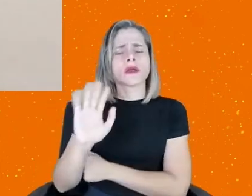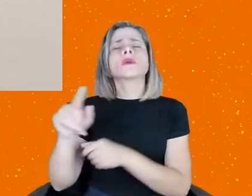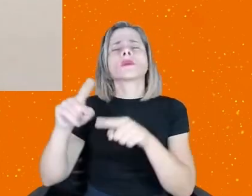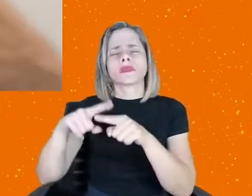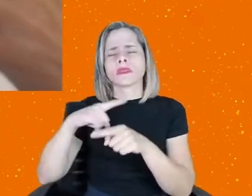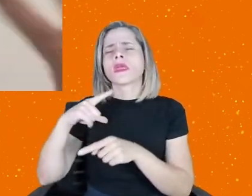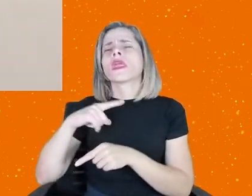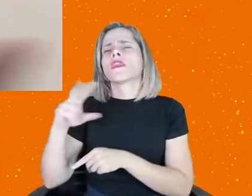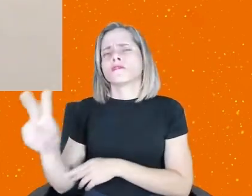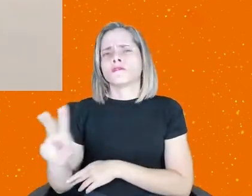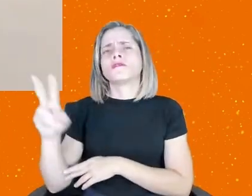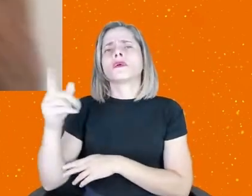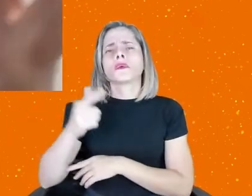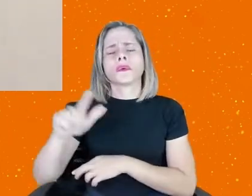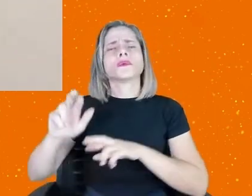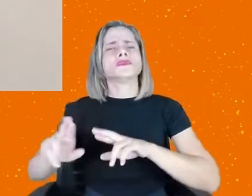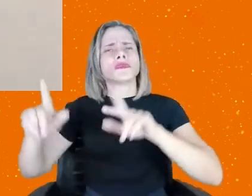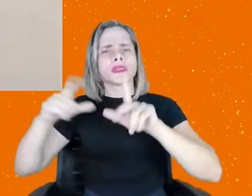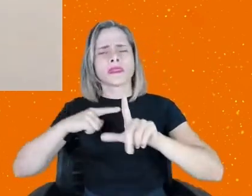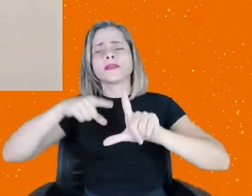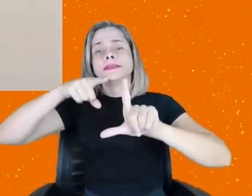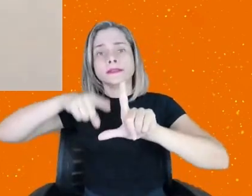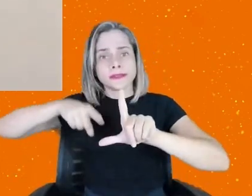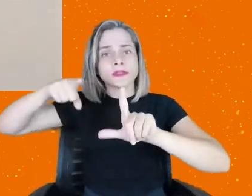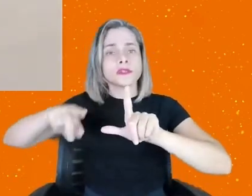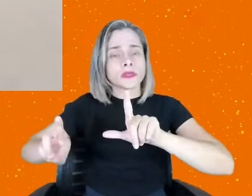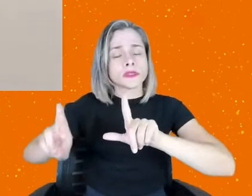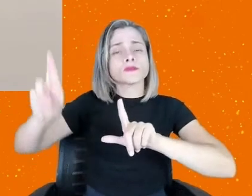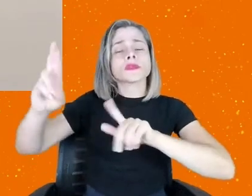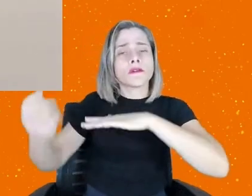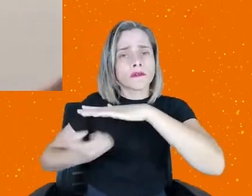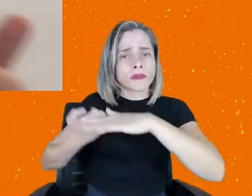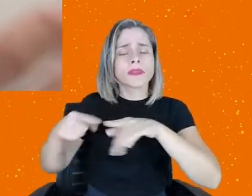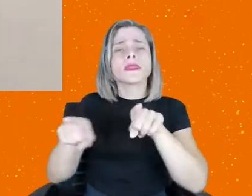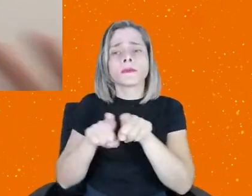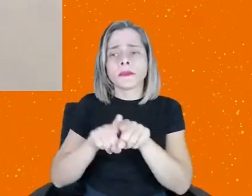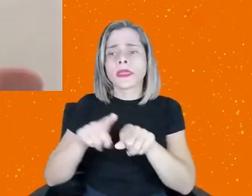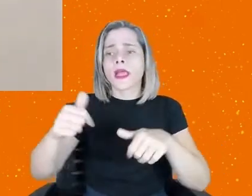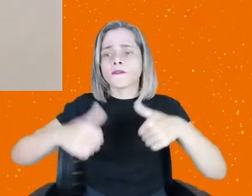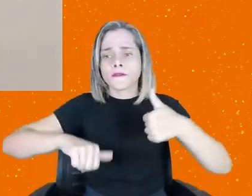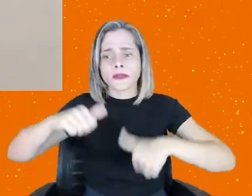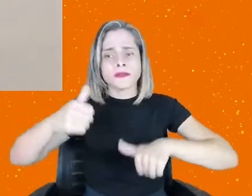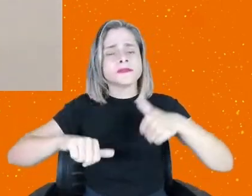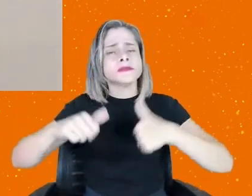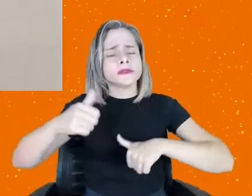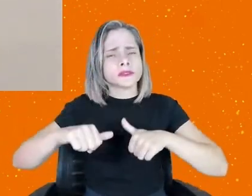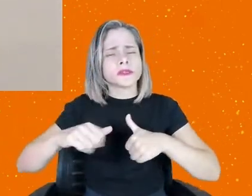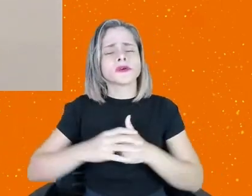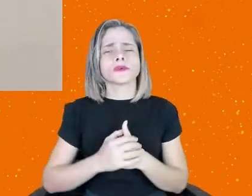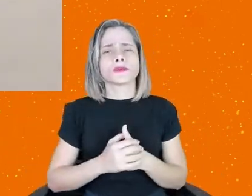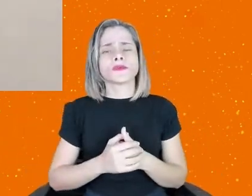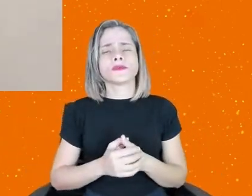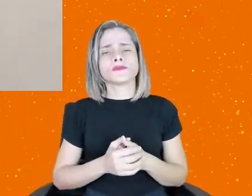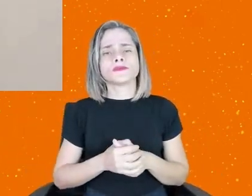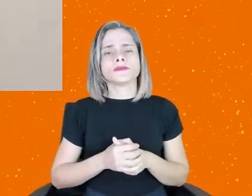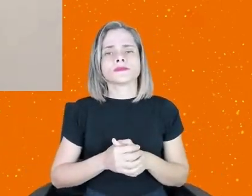também os fazem as estatísticas elas fazem avaliações elas fazem digamos essas